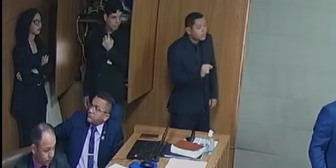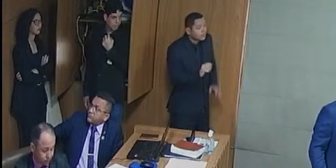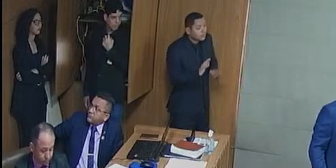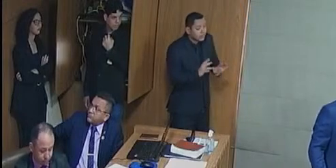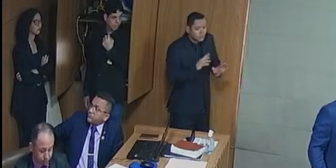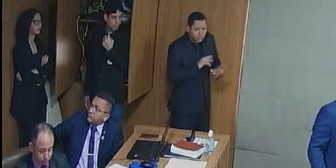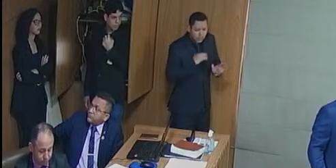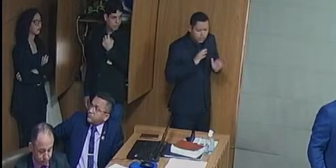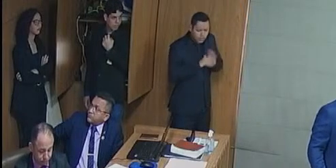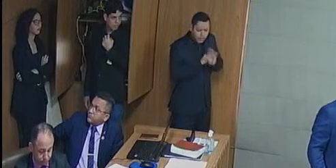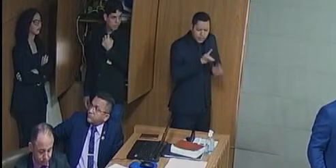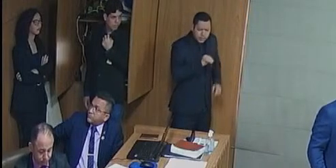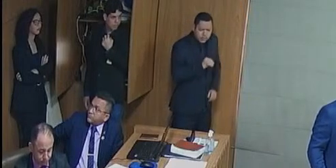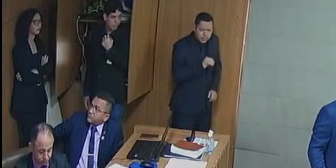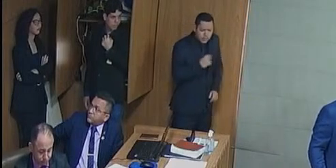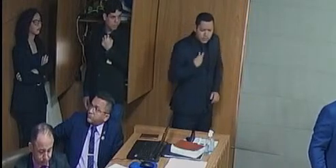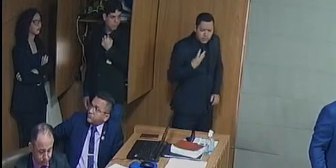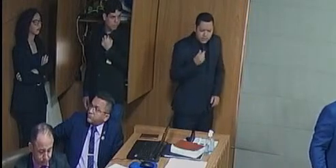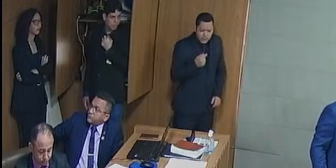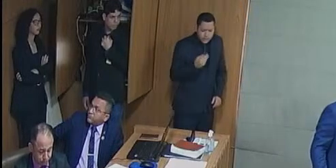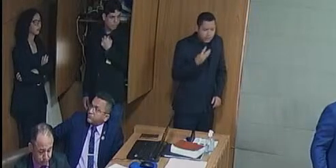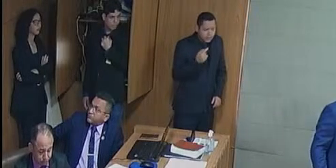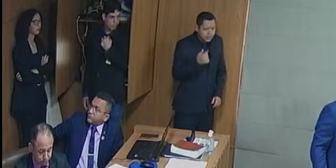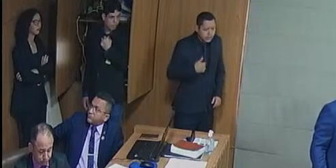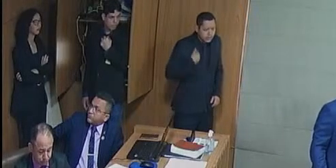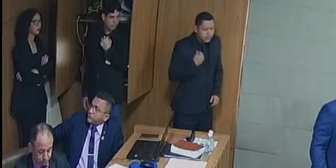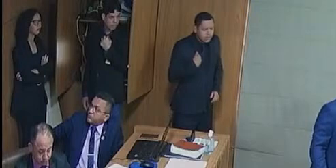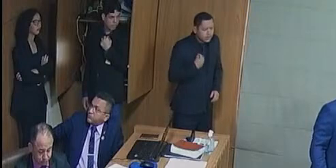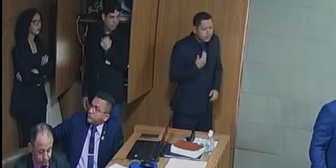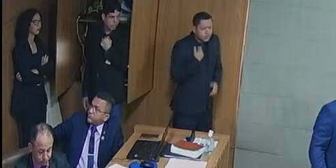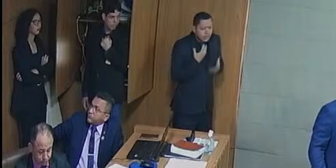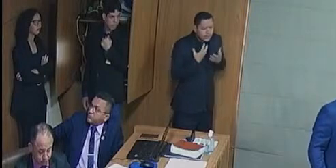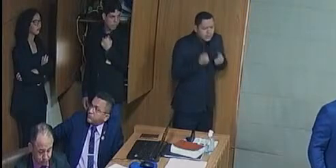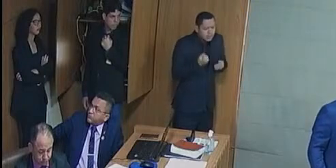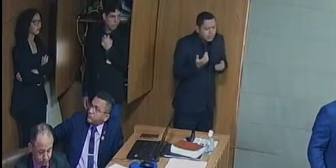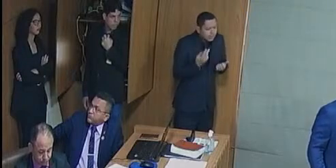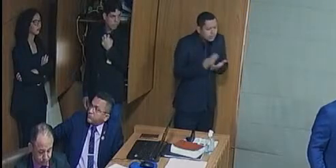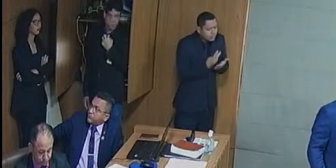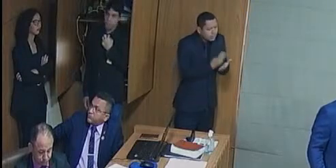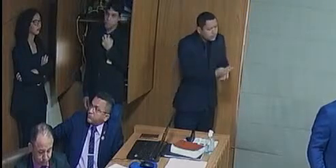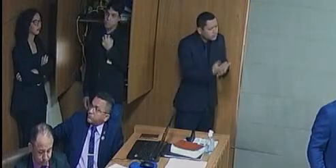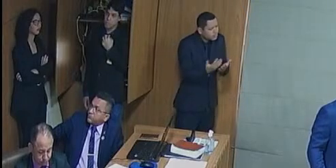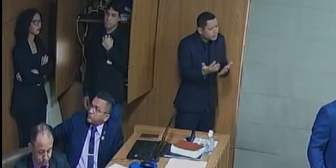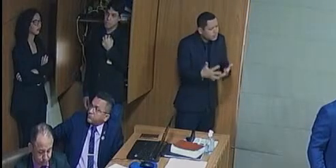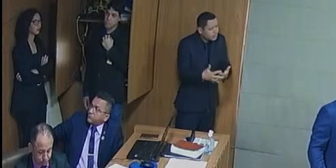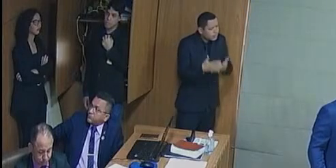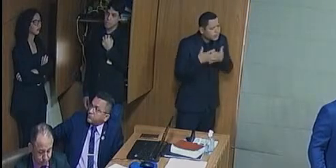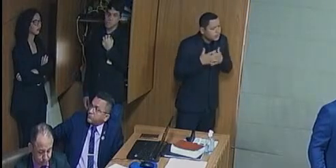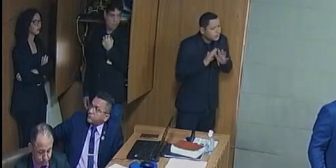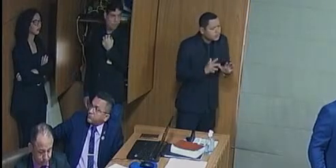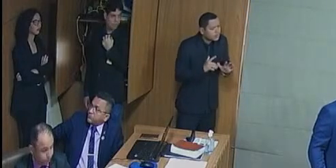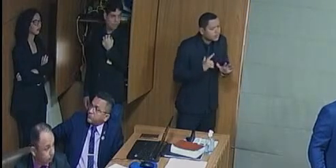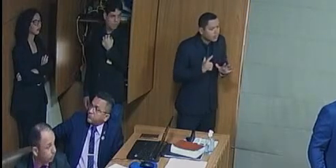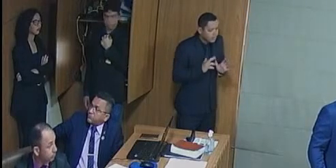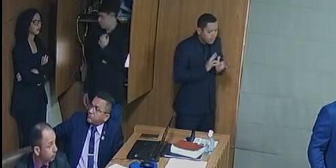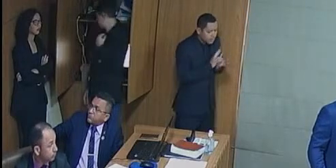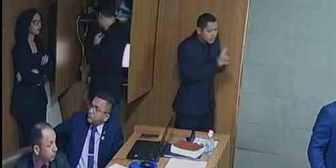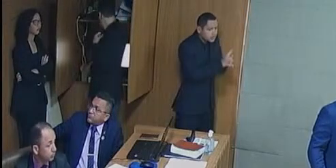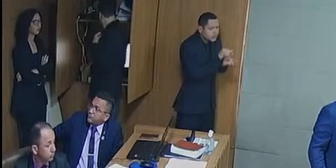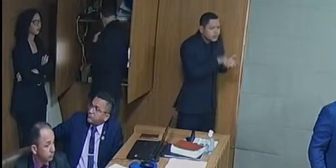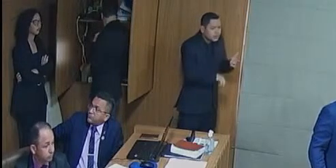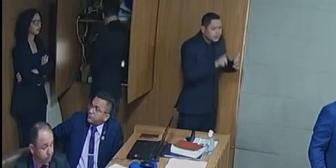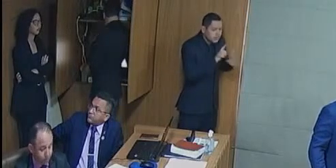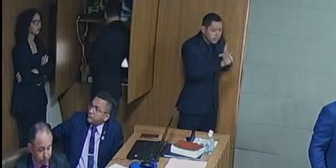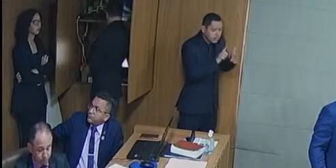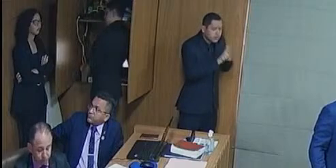idade e não admitiria continuar com a relação em tal medida respondia pel um poder legislativo da cidade de